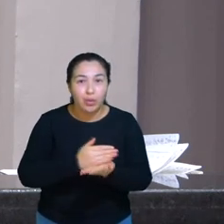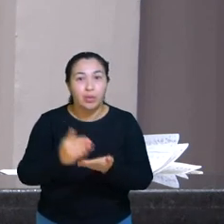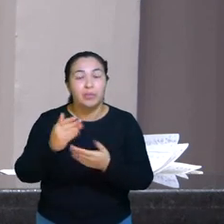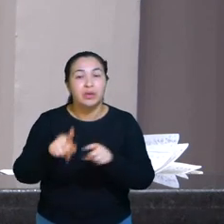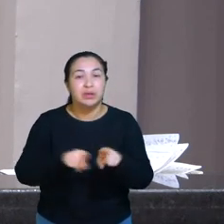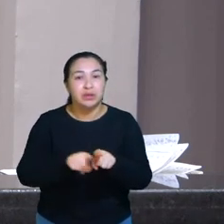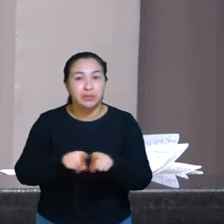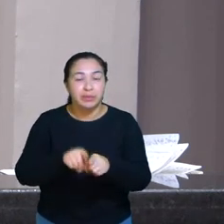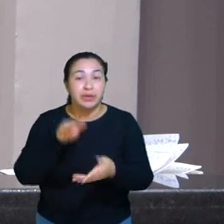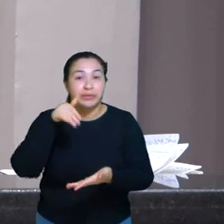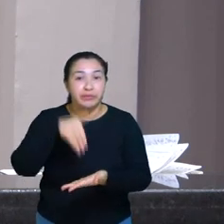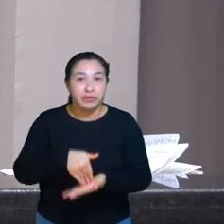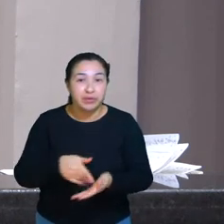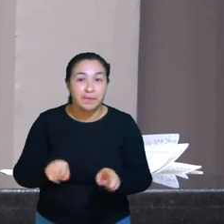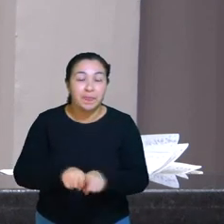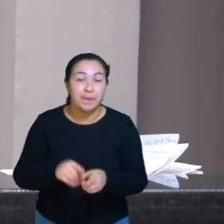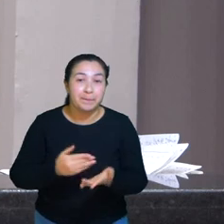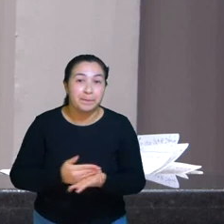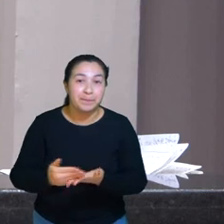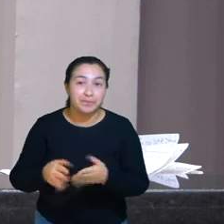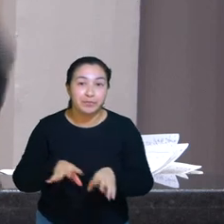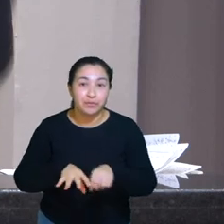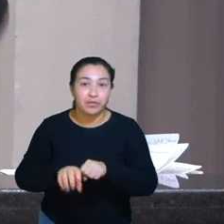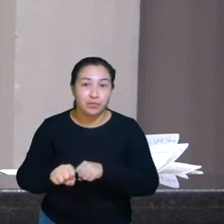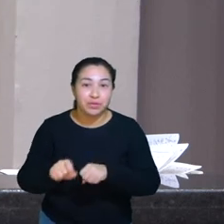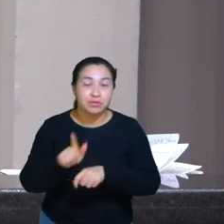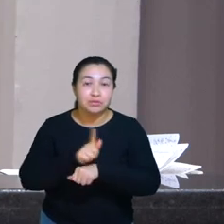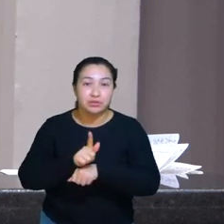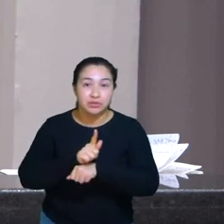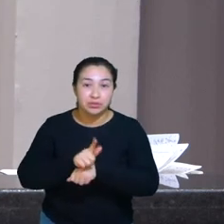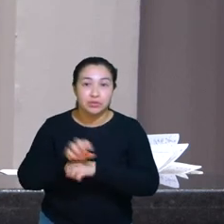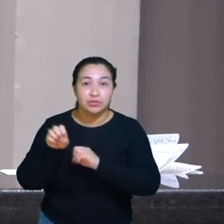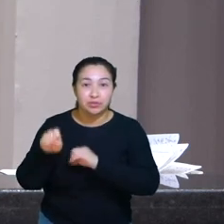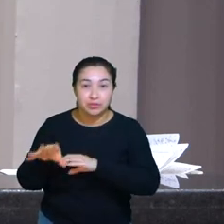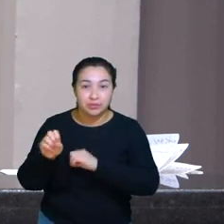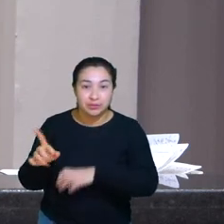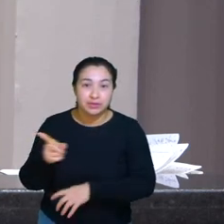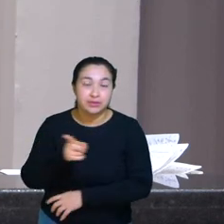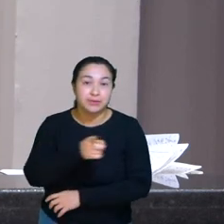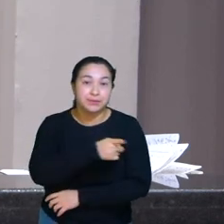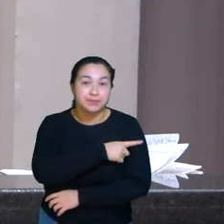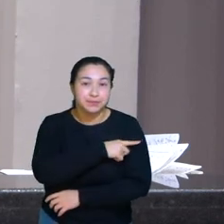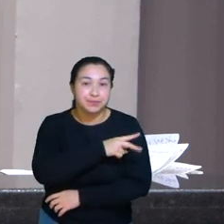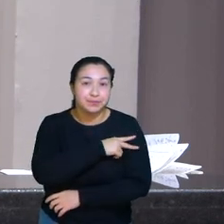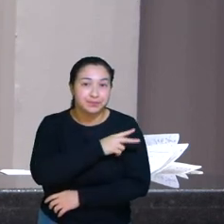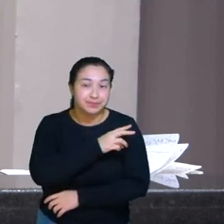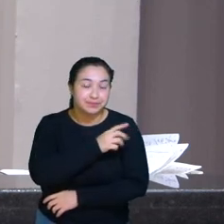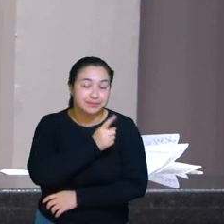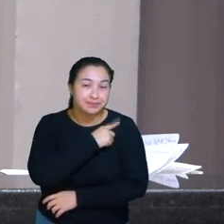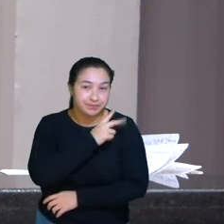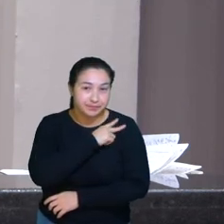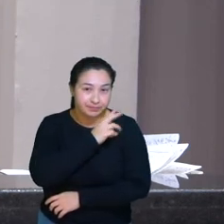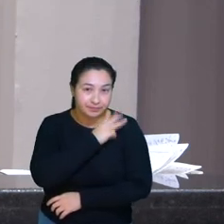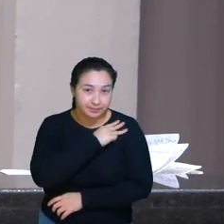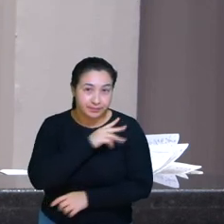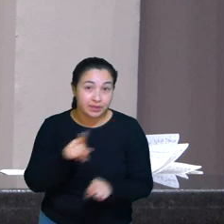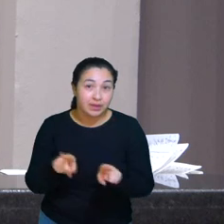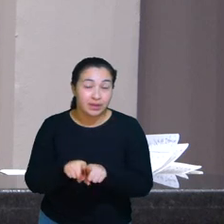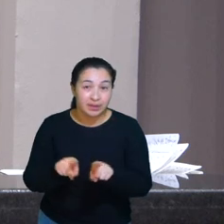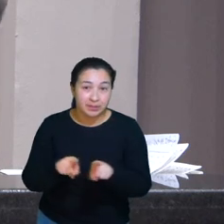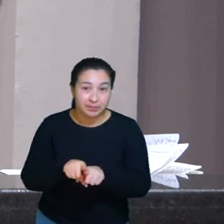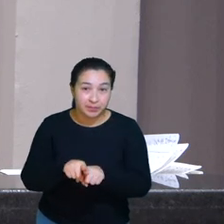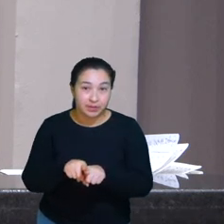formação para os gestores do ensino médio estamos num processo de formação para coordenadores pedagógicos e